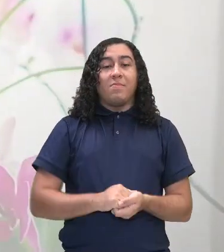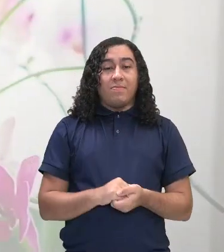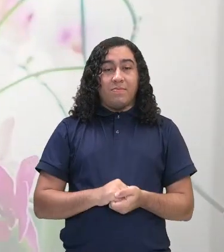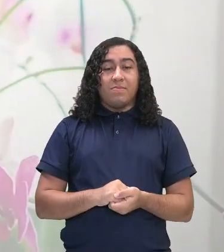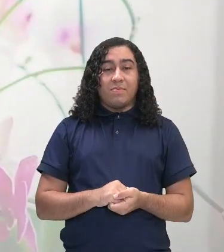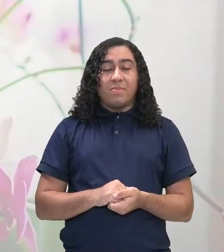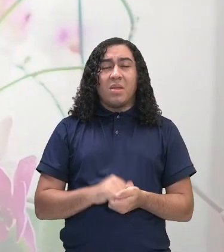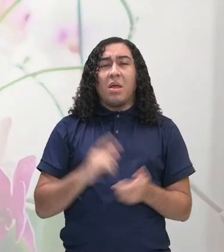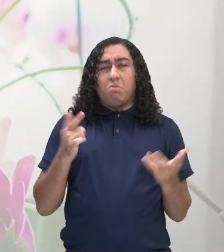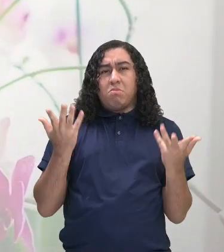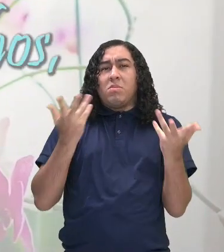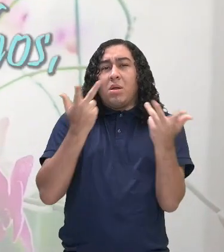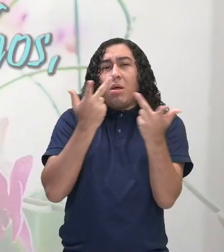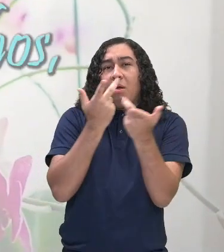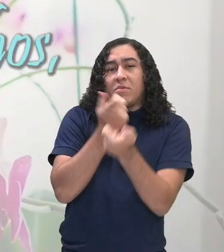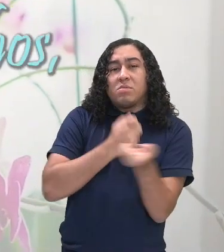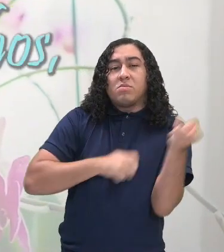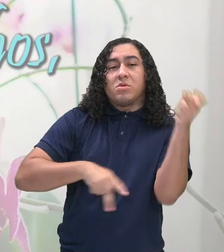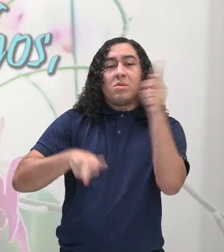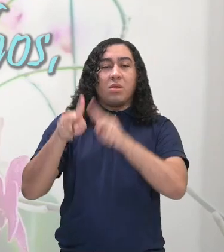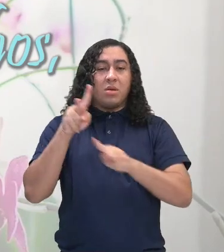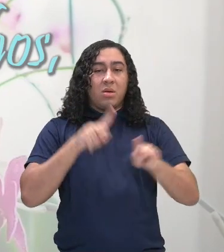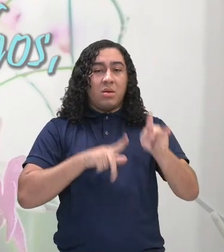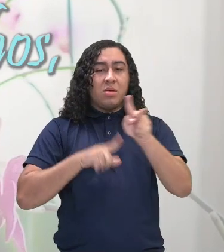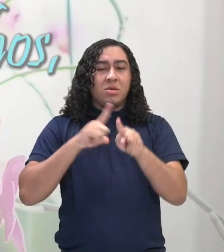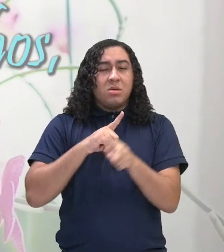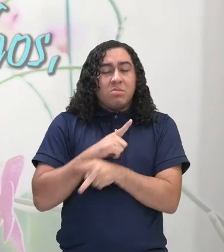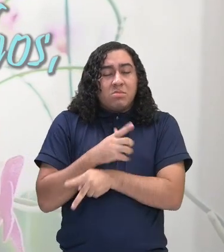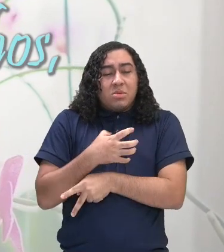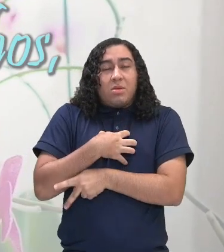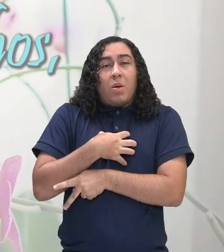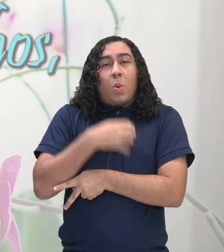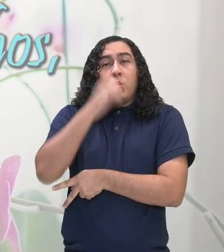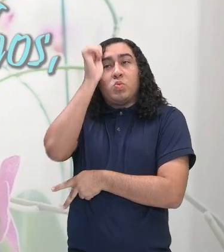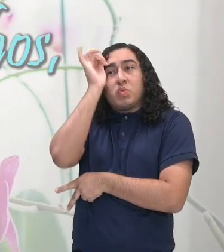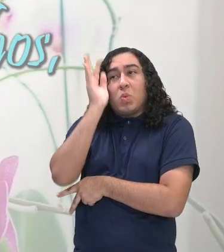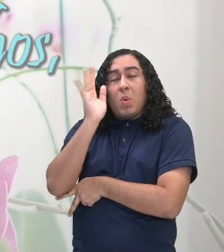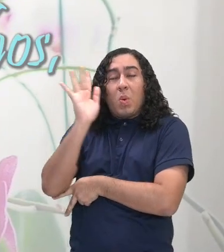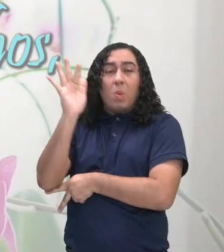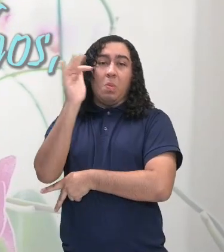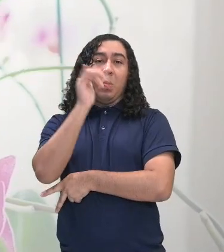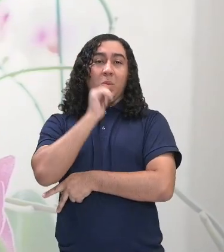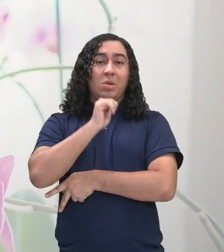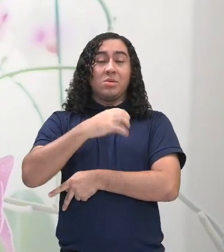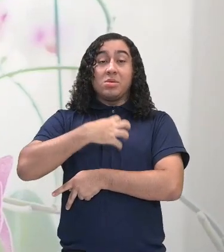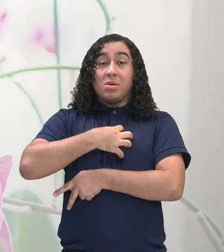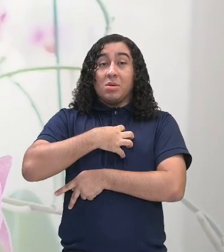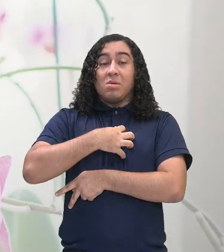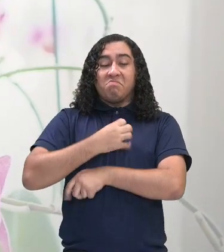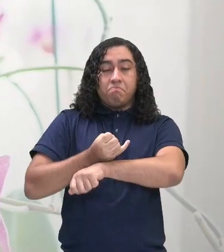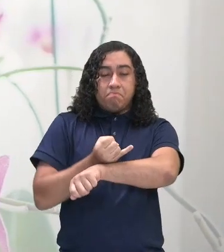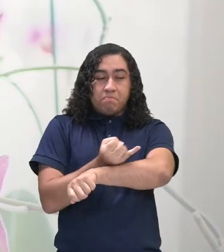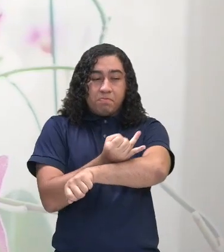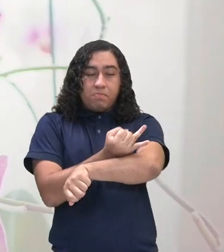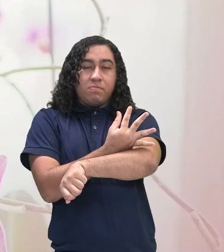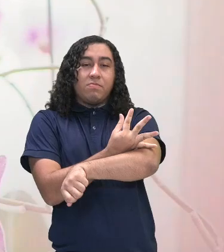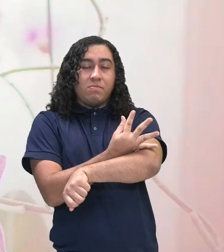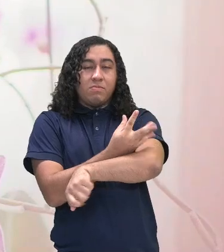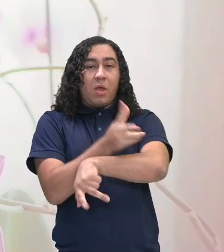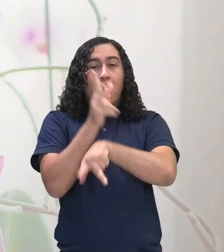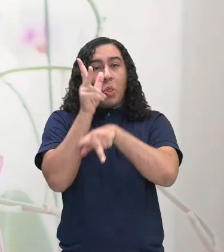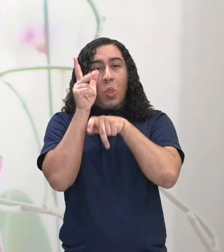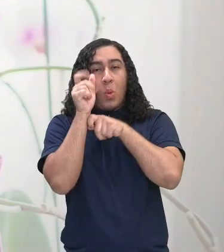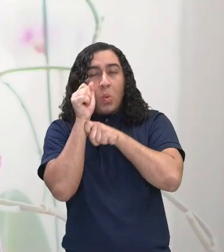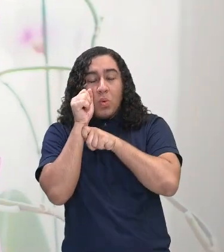quadro celeste. A cada afago, mesmo em sonhos, a moça estremecia. Quando ela serenava, a